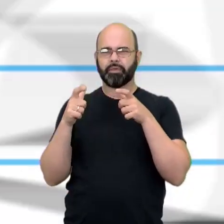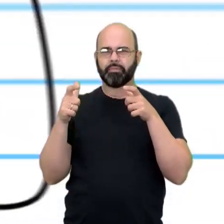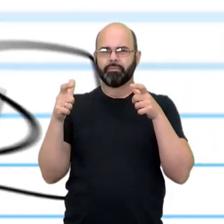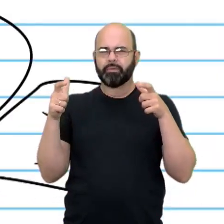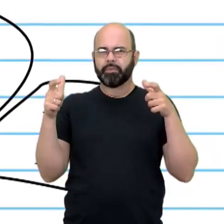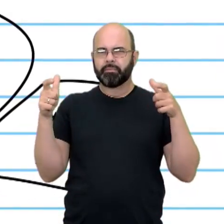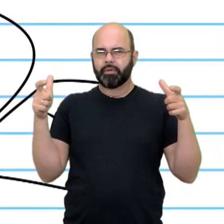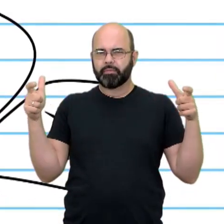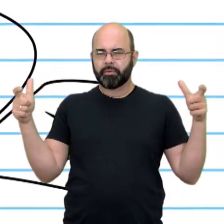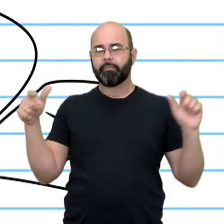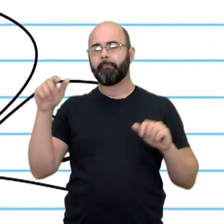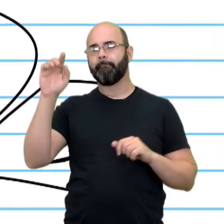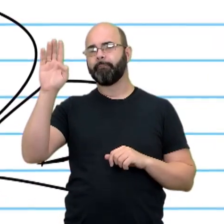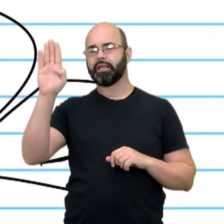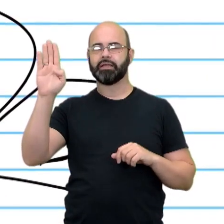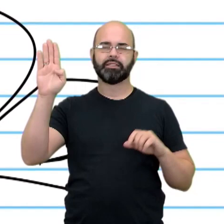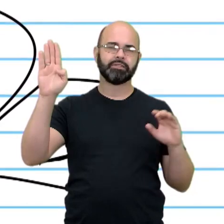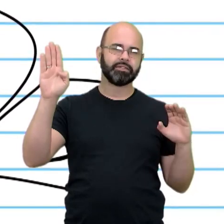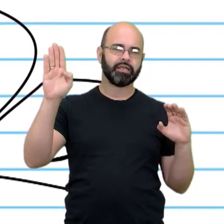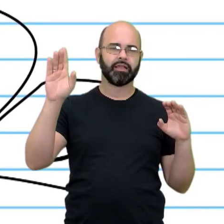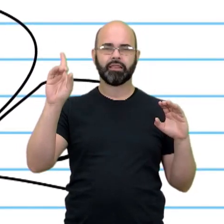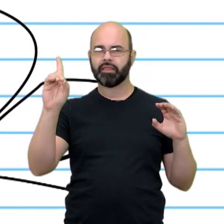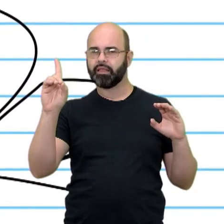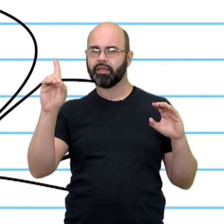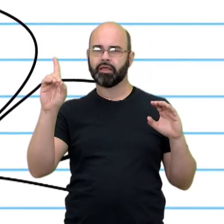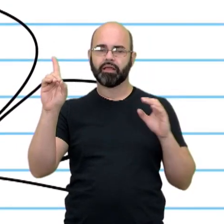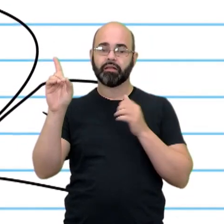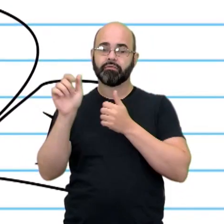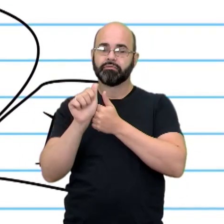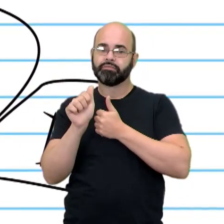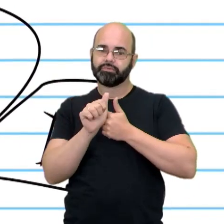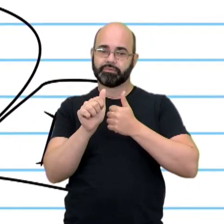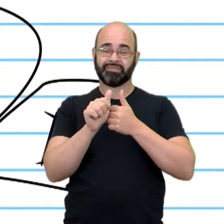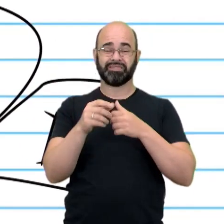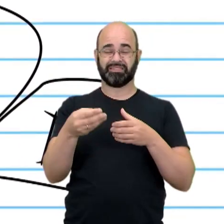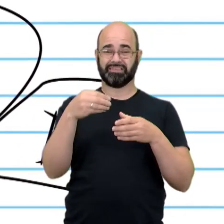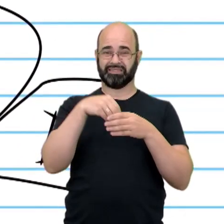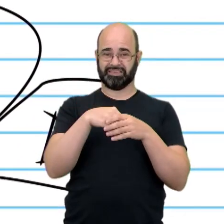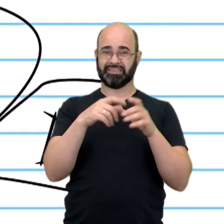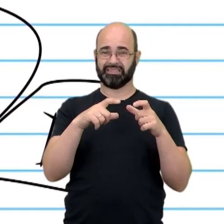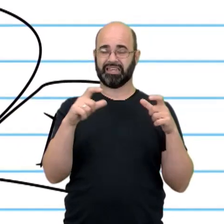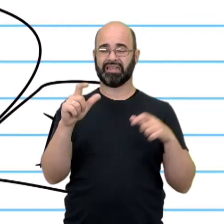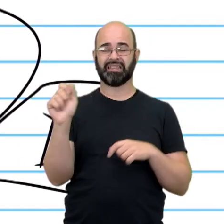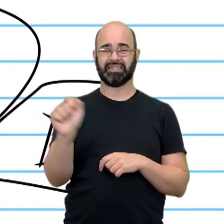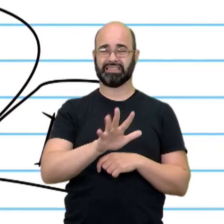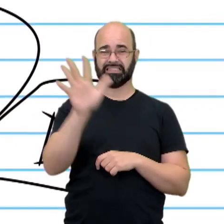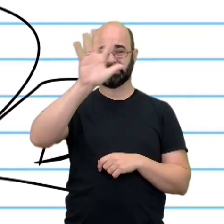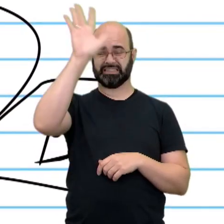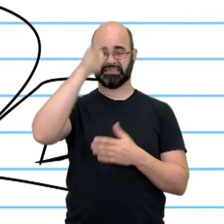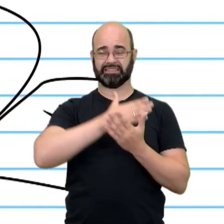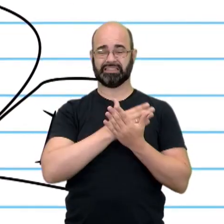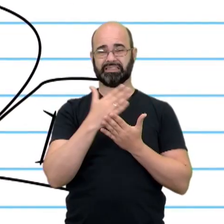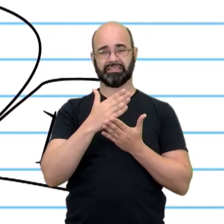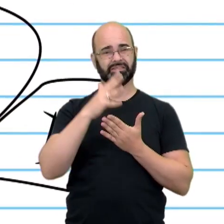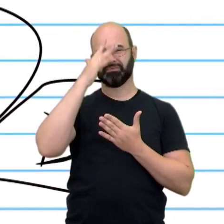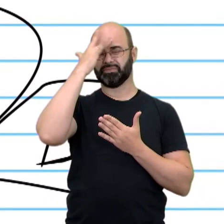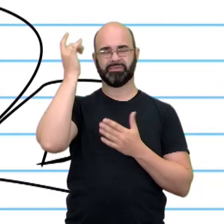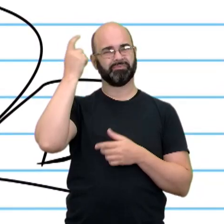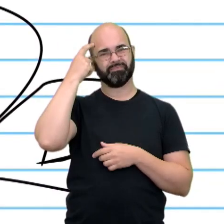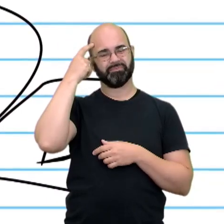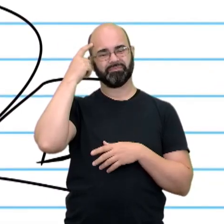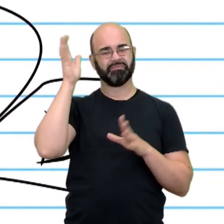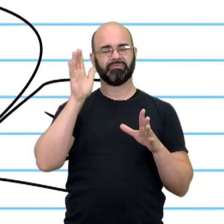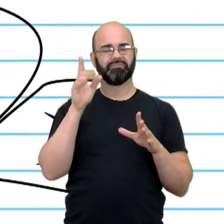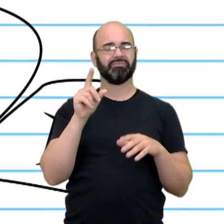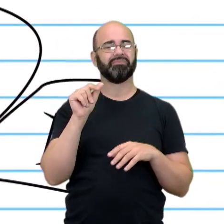C e D. O preço do imóvel em A cresce muito e o caos típico da cidade grande faz com que diversas pessoas optem por